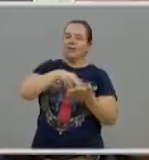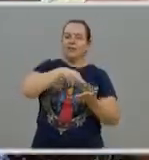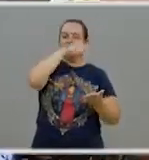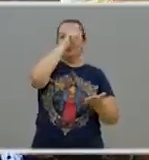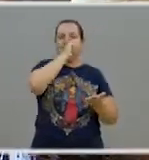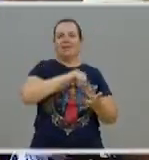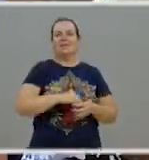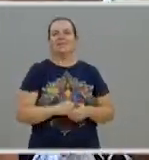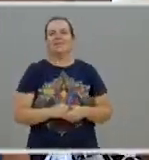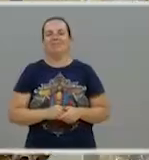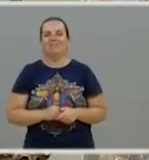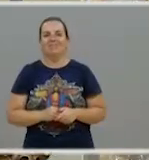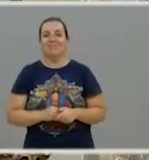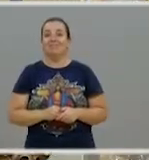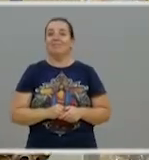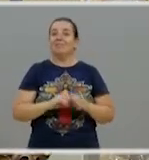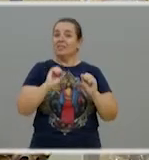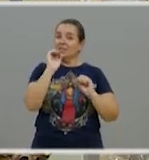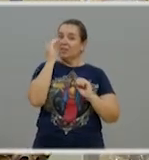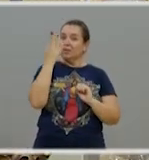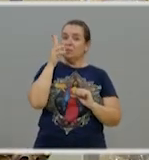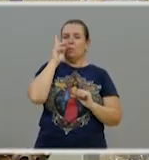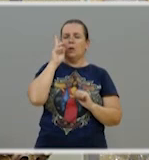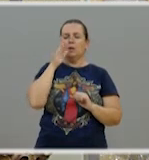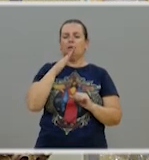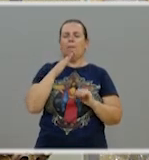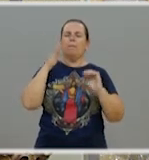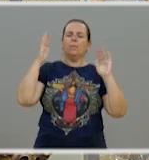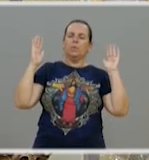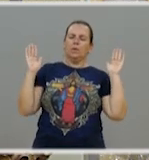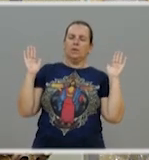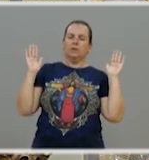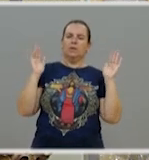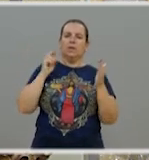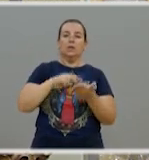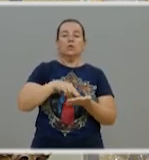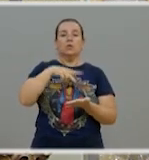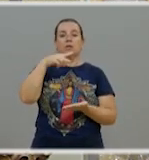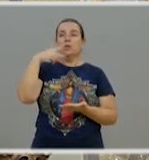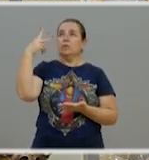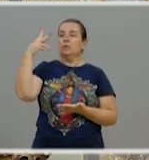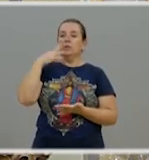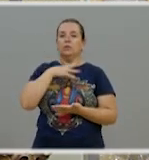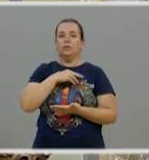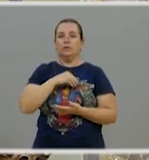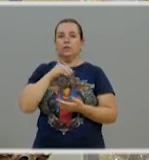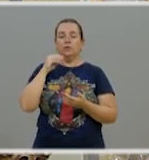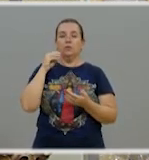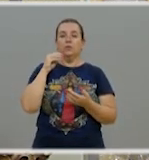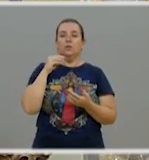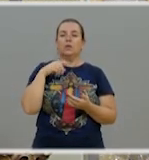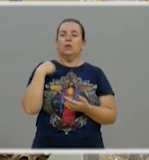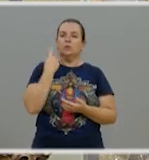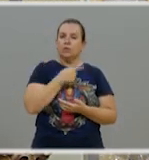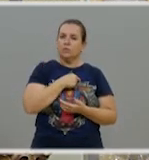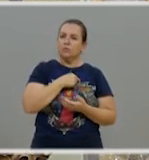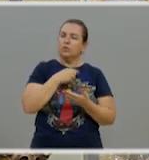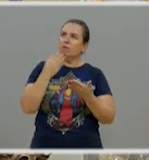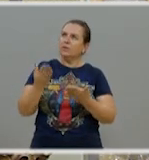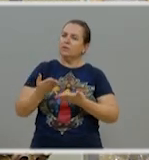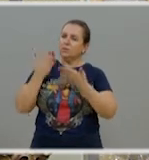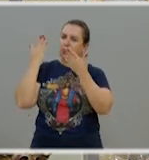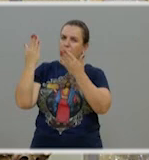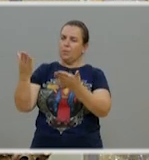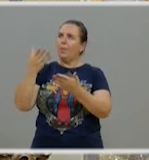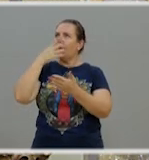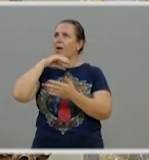e ressurreição. Celebrando, pois, a memória da morte e a ressurreição do vosso Filho, nós vos